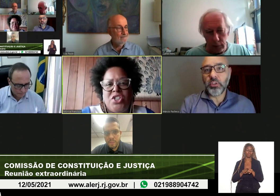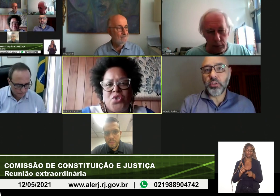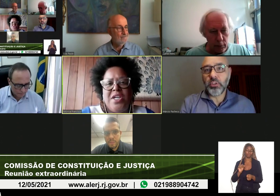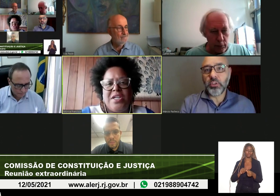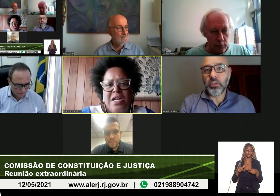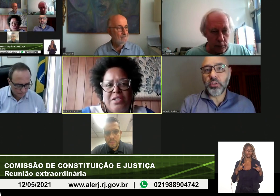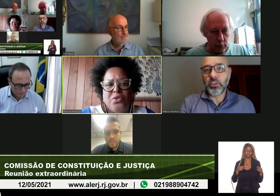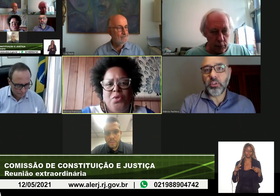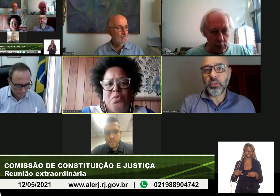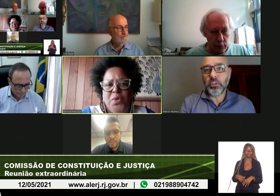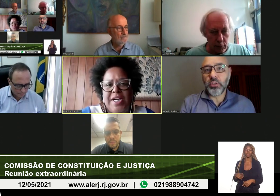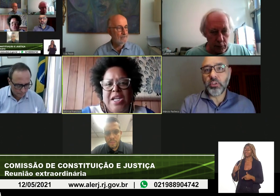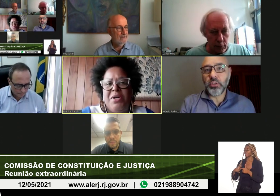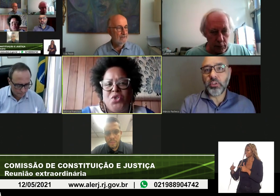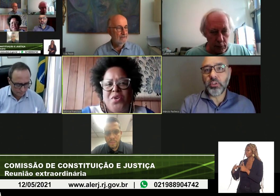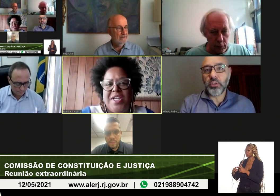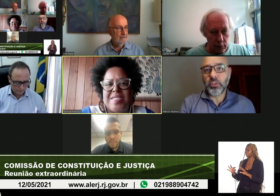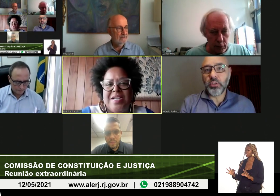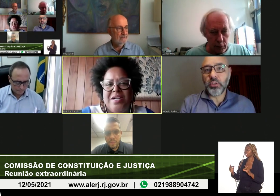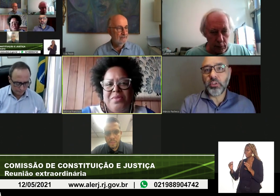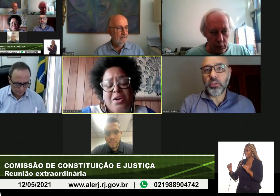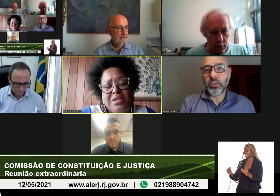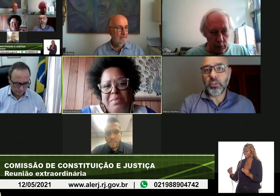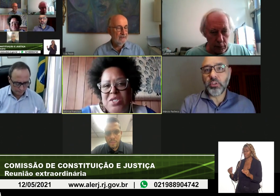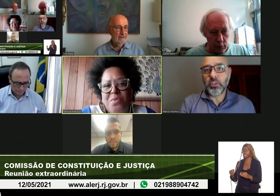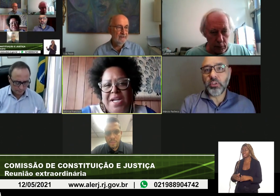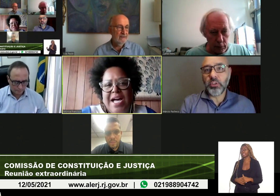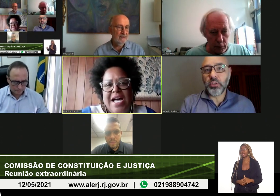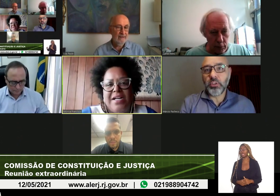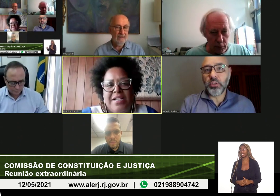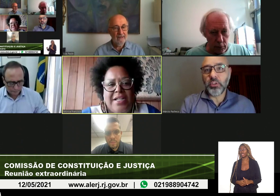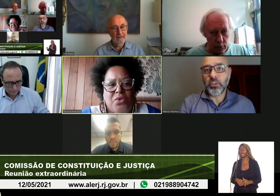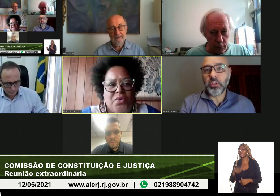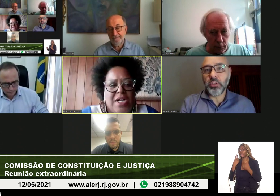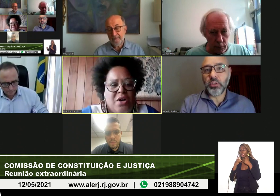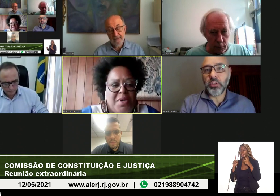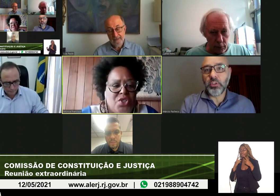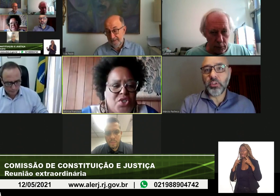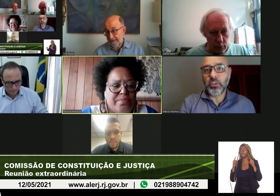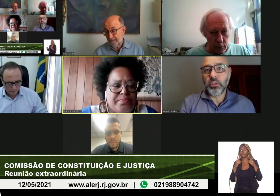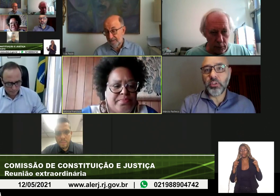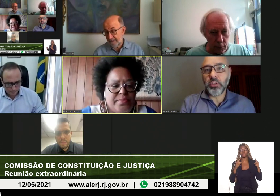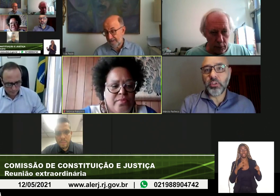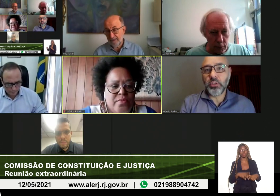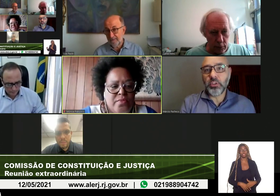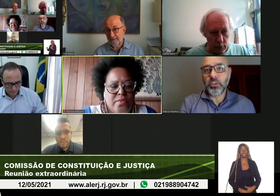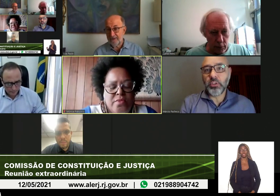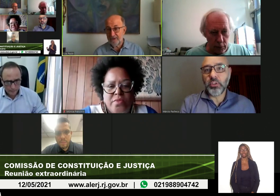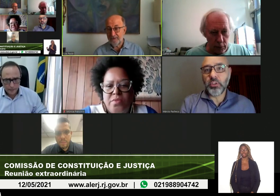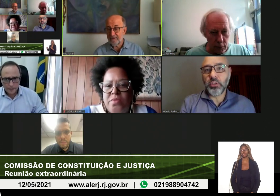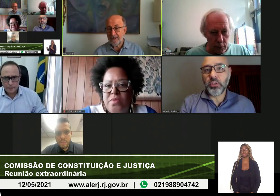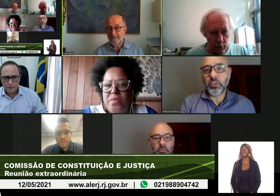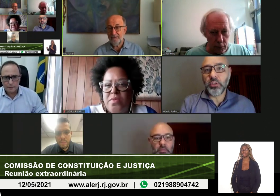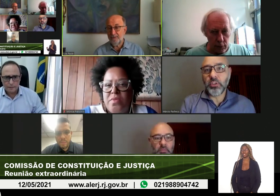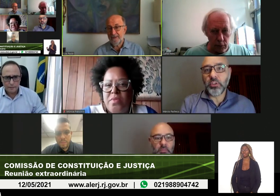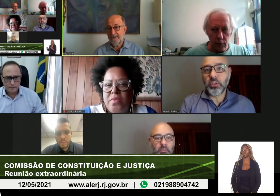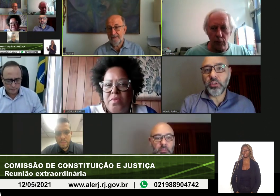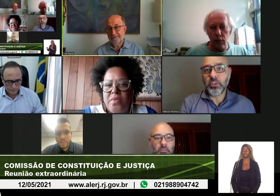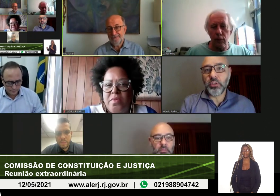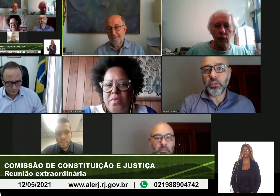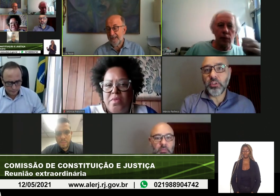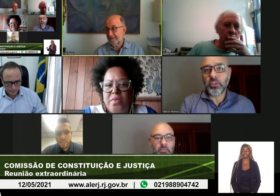gente? Todo mundo reclamando de conexão. Também é sobrecarga, né? É natural, mas... A gente já provou